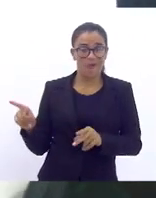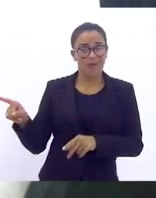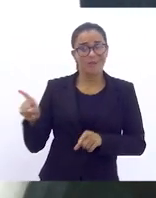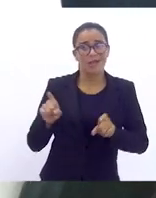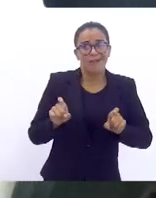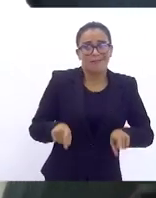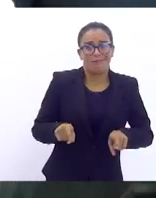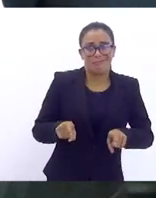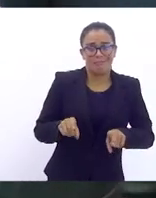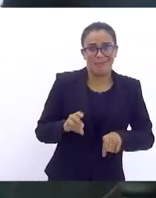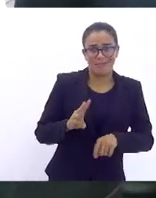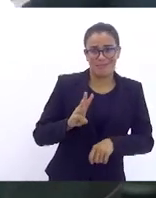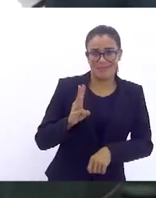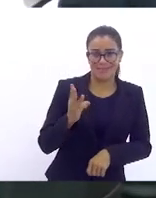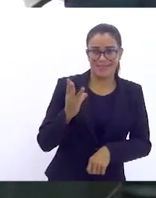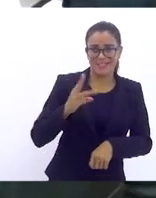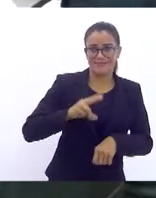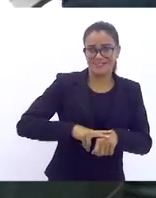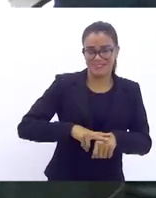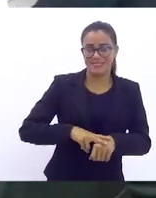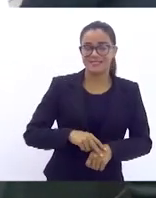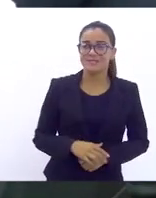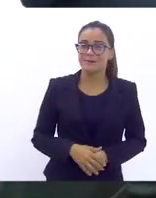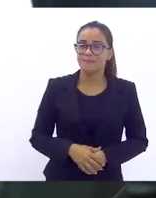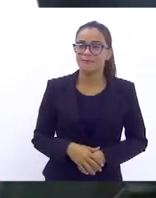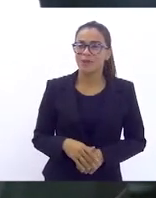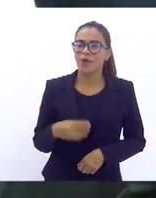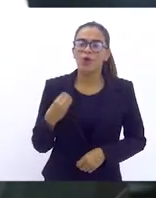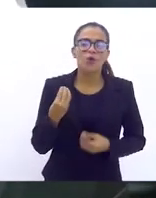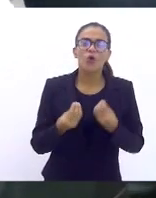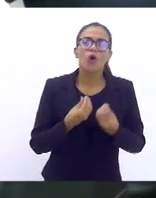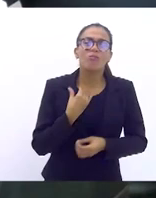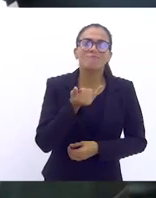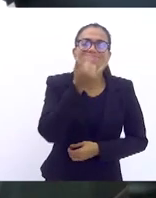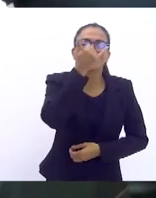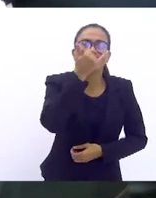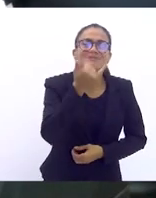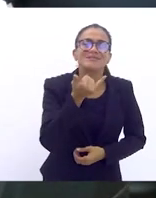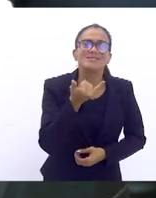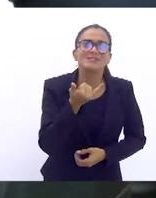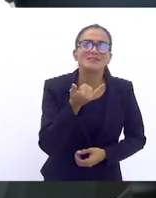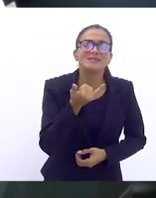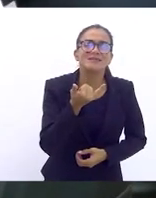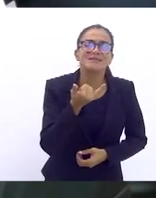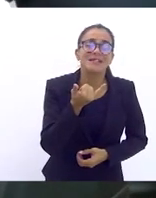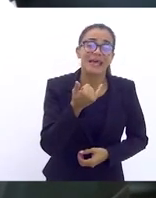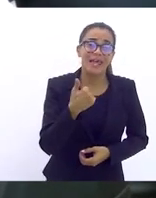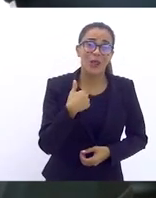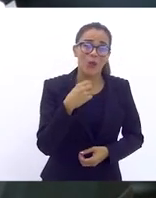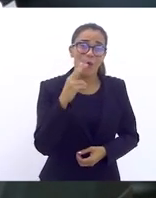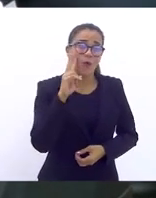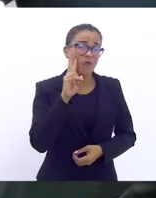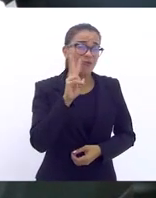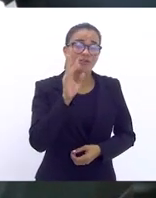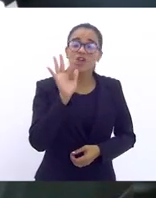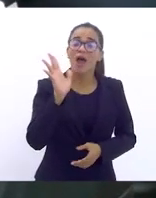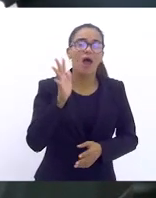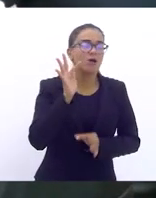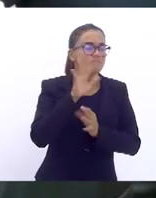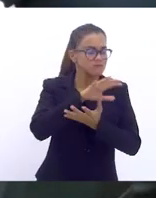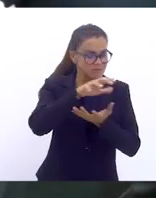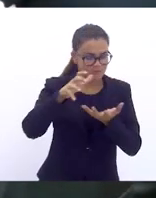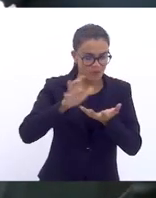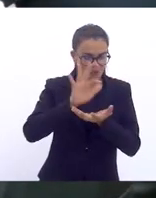então de vez em quando a gente consegue cometer atos falhas é que eu olhei o futuro